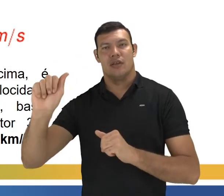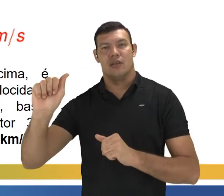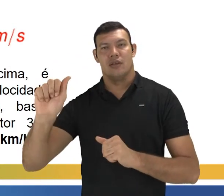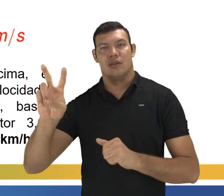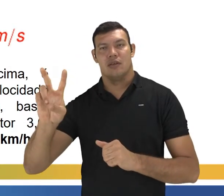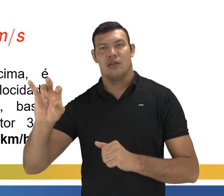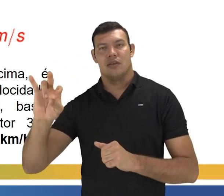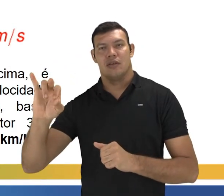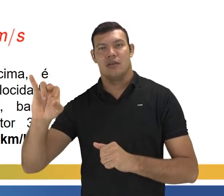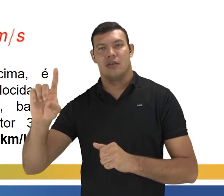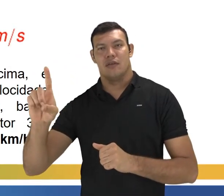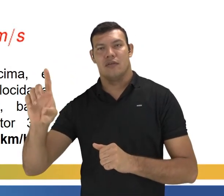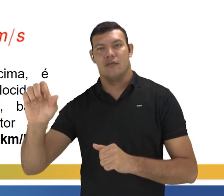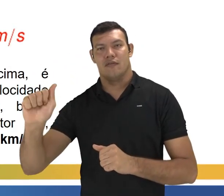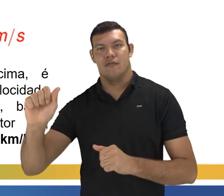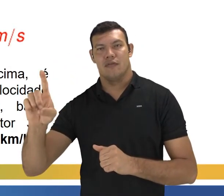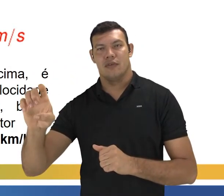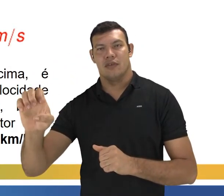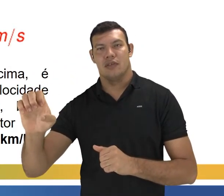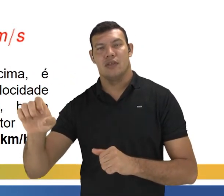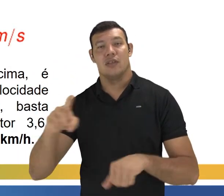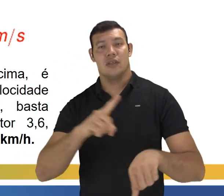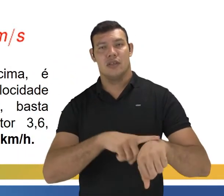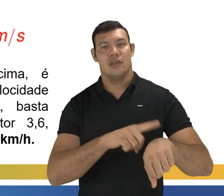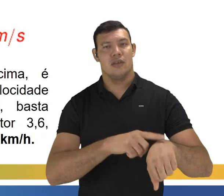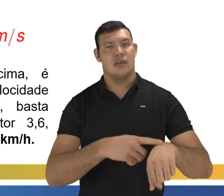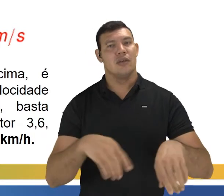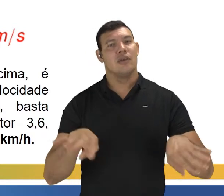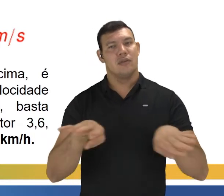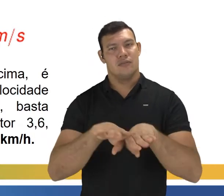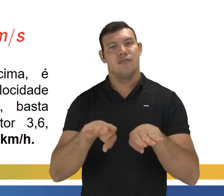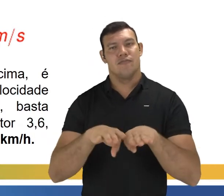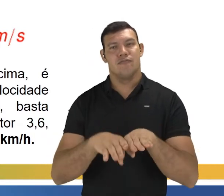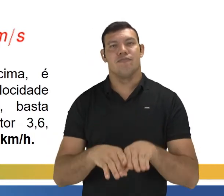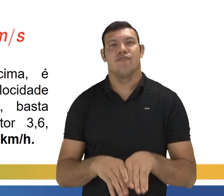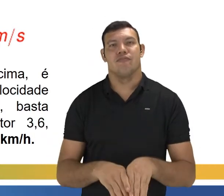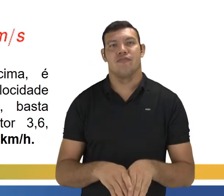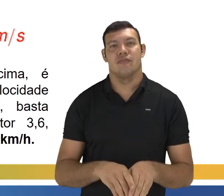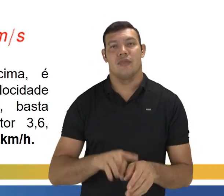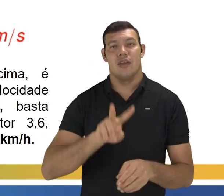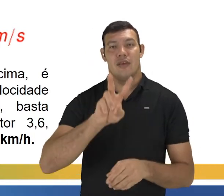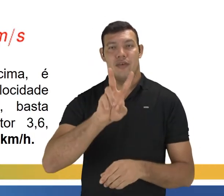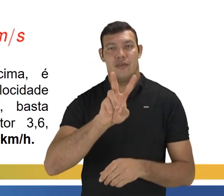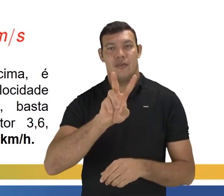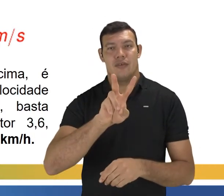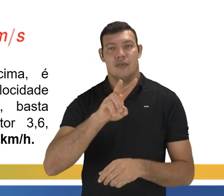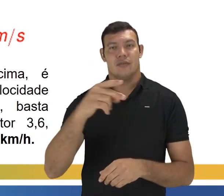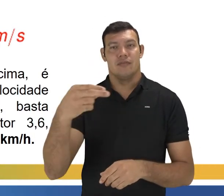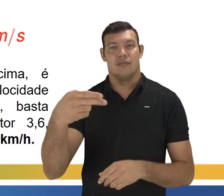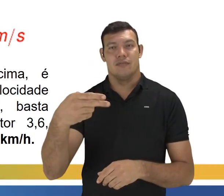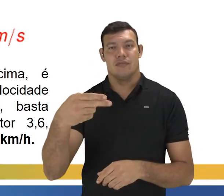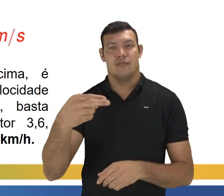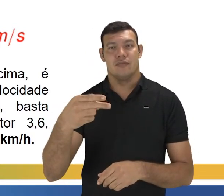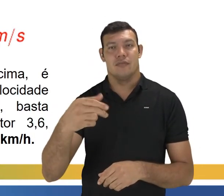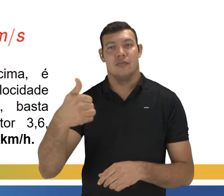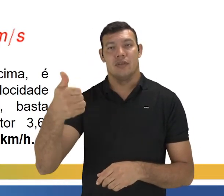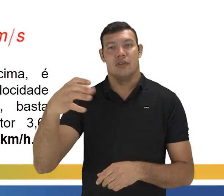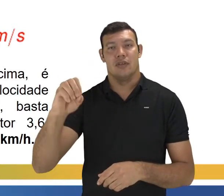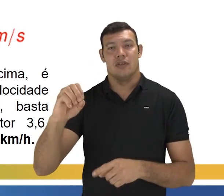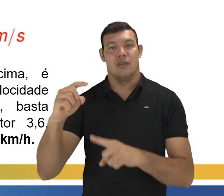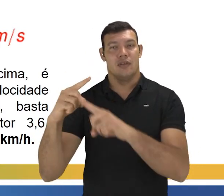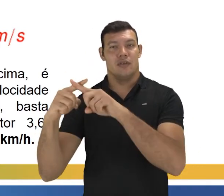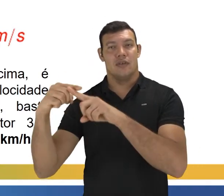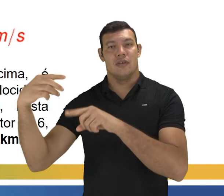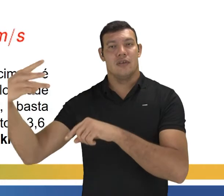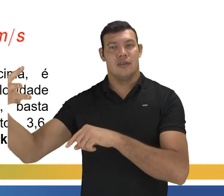tenho os dois elementos eu tenho a gravidade e eu tenho o tempo a gravidade do problema está dizendo que é dez e o tempo o programa tá dizendo